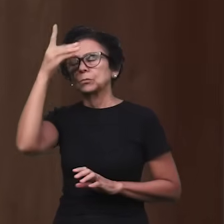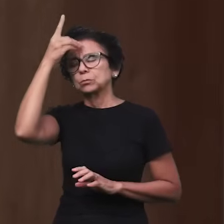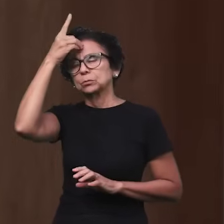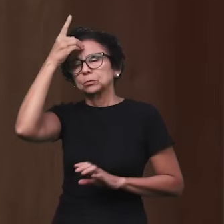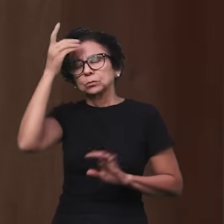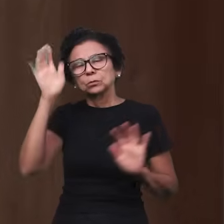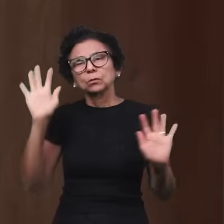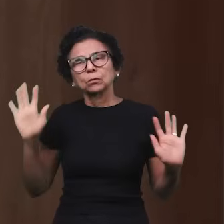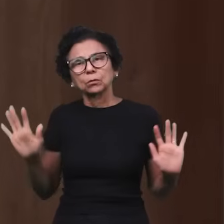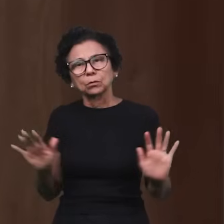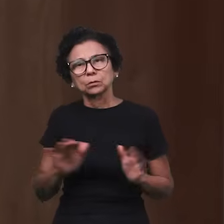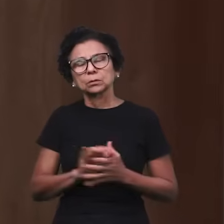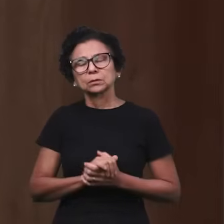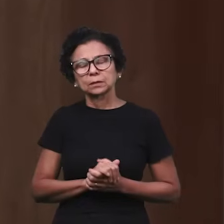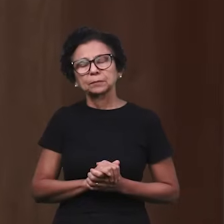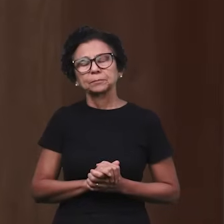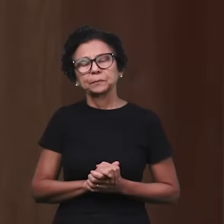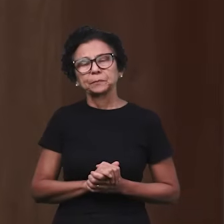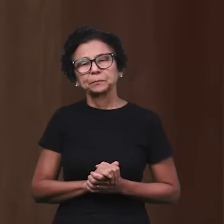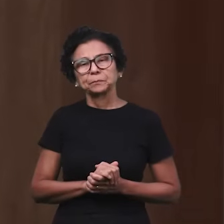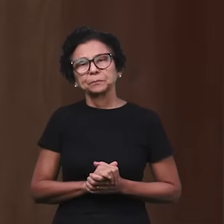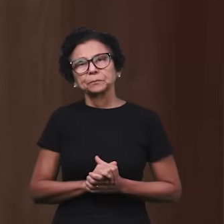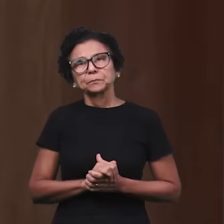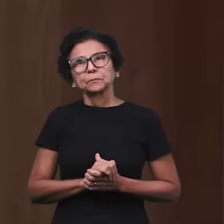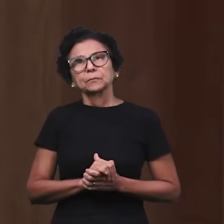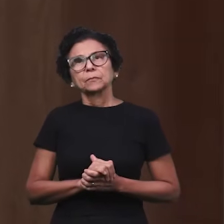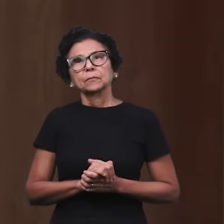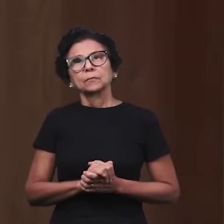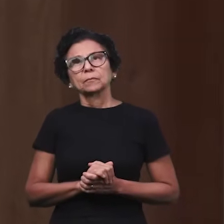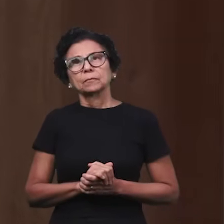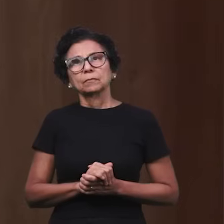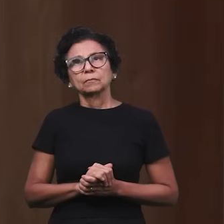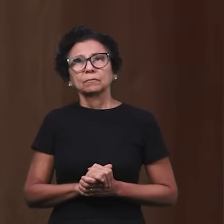Bom, posso ter até revelação, mas visão eu nunca tive.